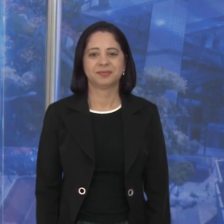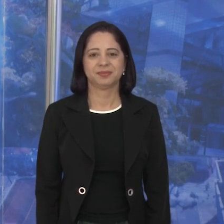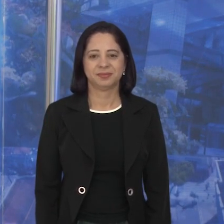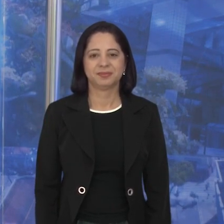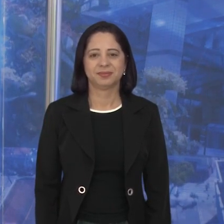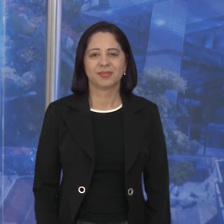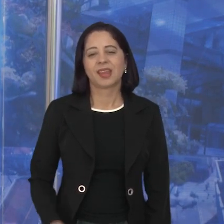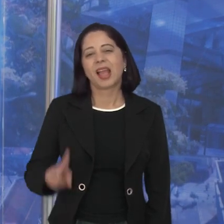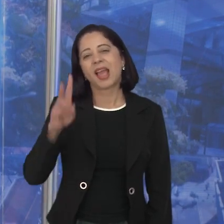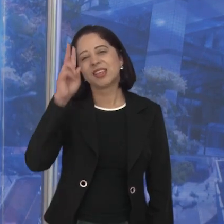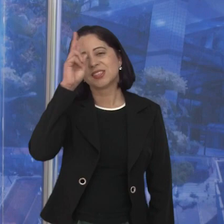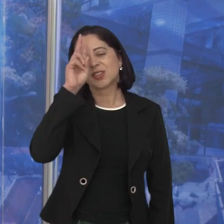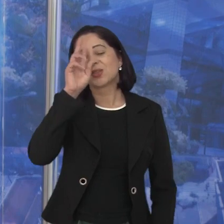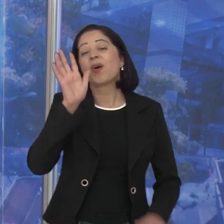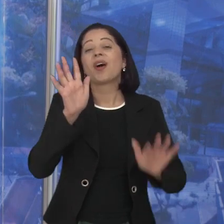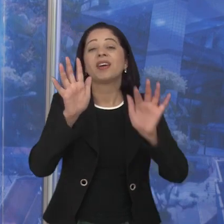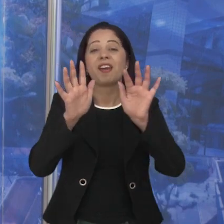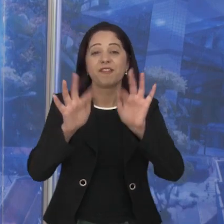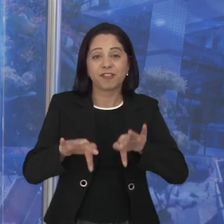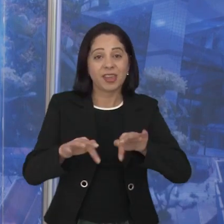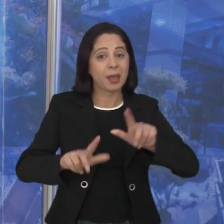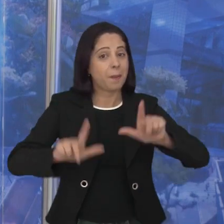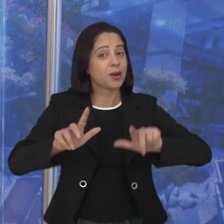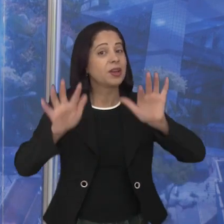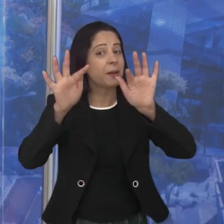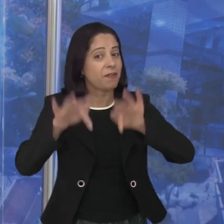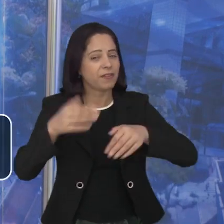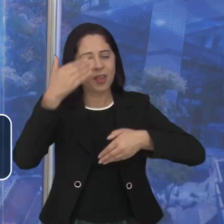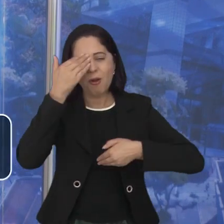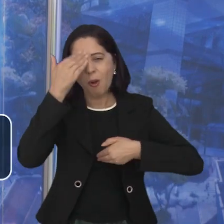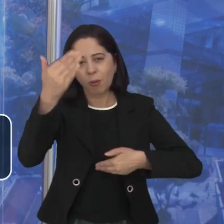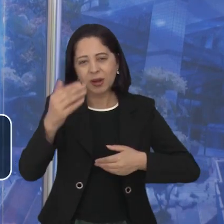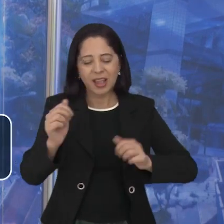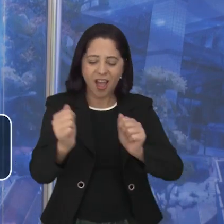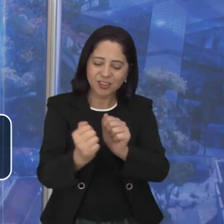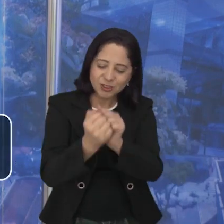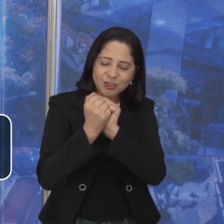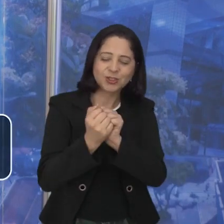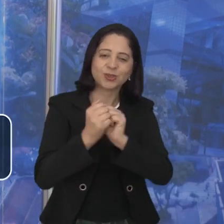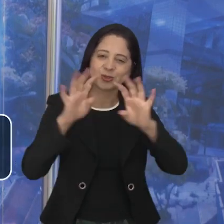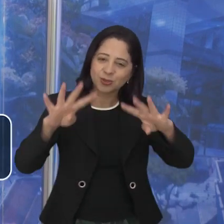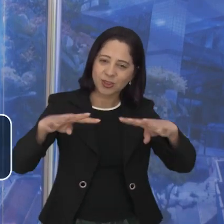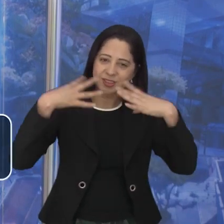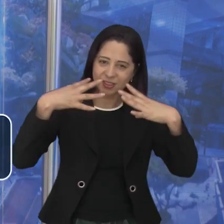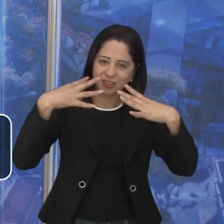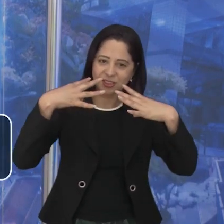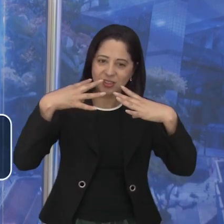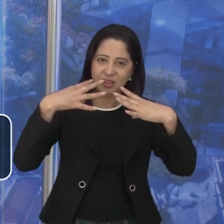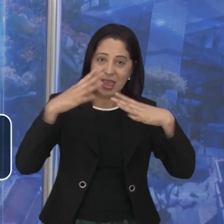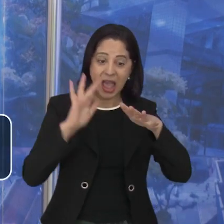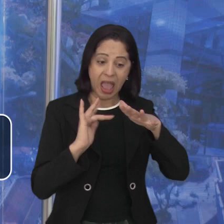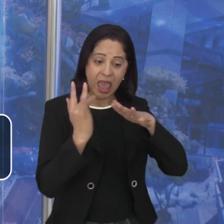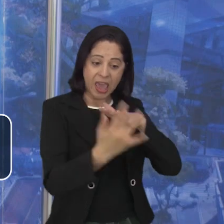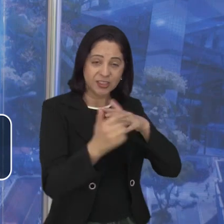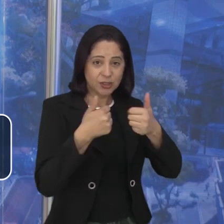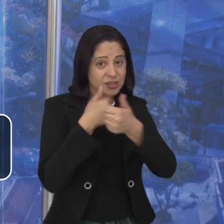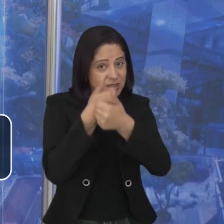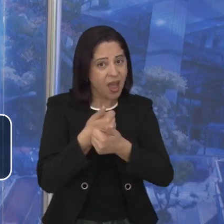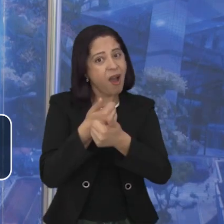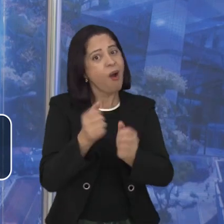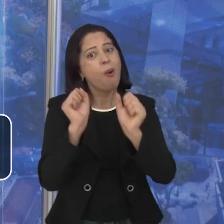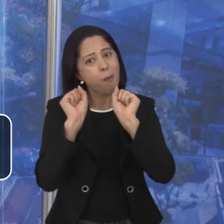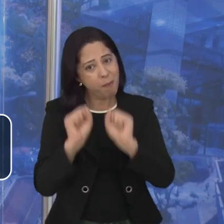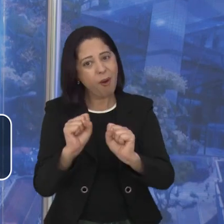muito é isso pessoal com essa história a gente encerra o ação parlamentar de hoje agradeço muito a sua companhia e te convido a seguir as